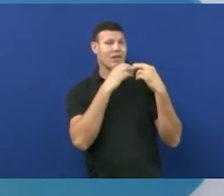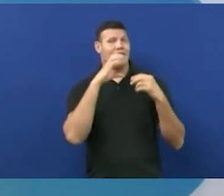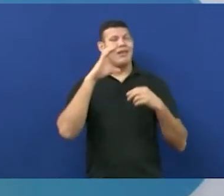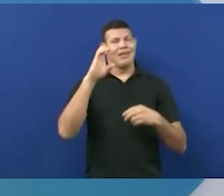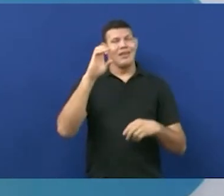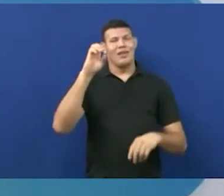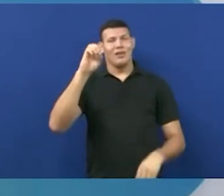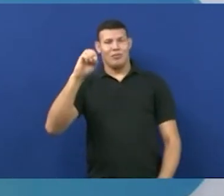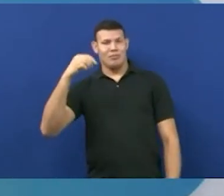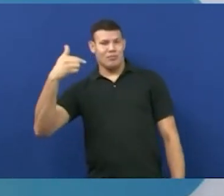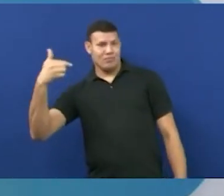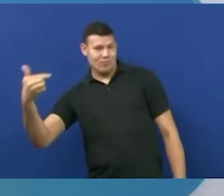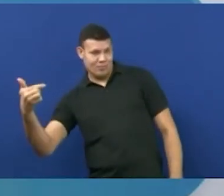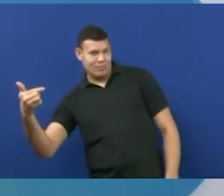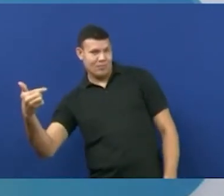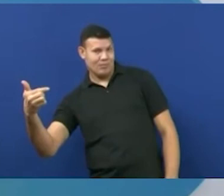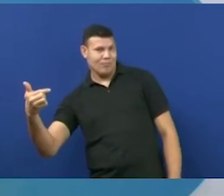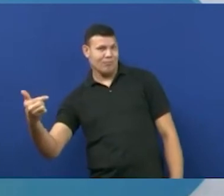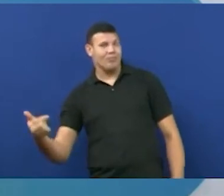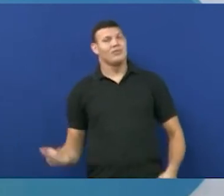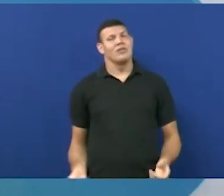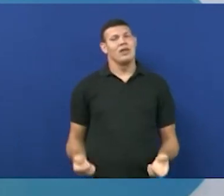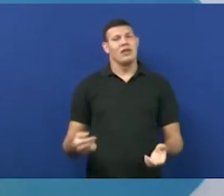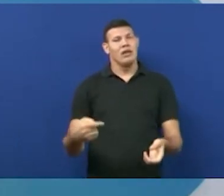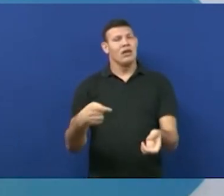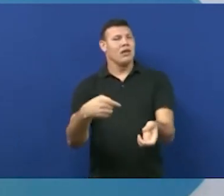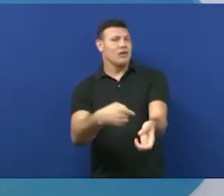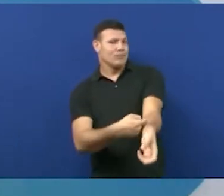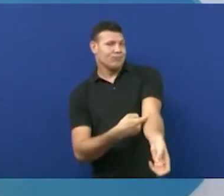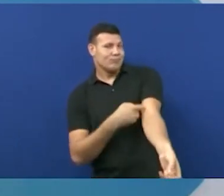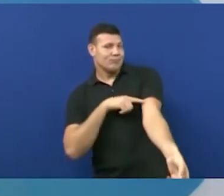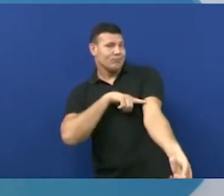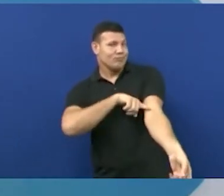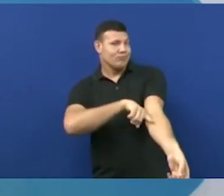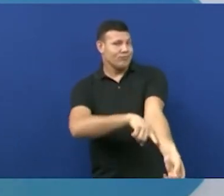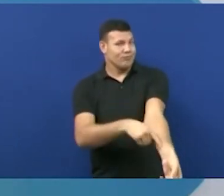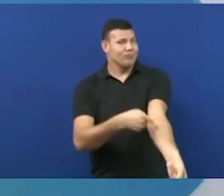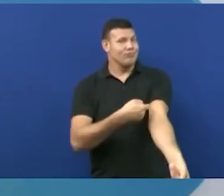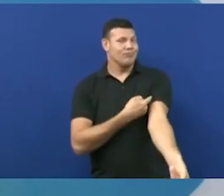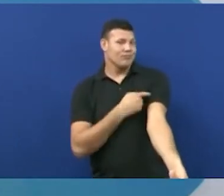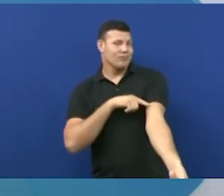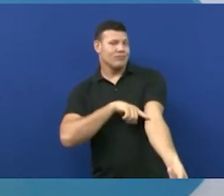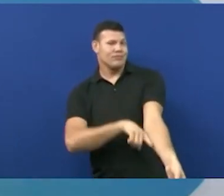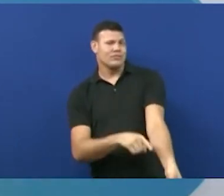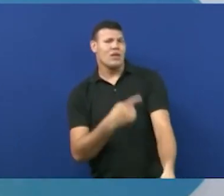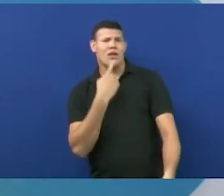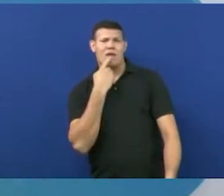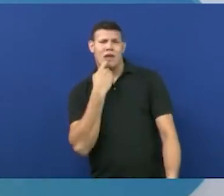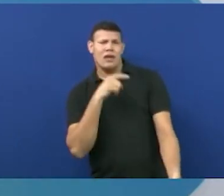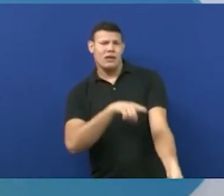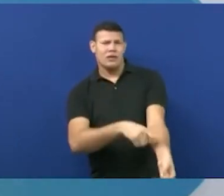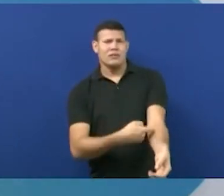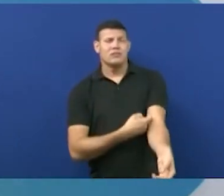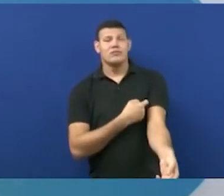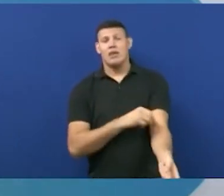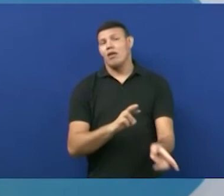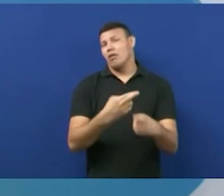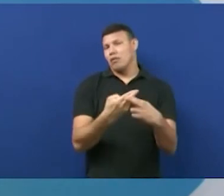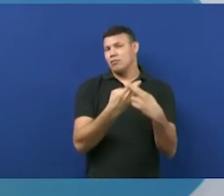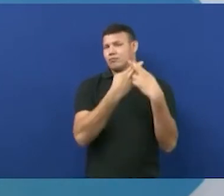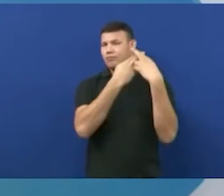é o gás carbônico, é o próprio sistema circulatório. O sistema responsável